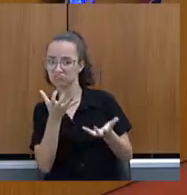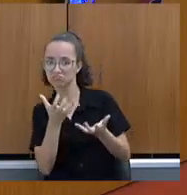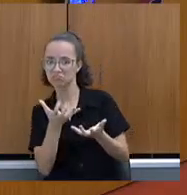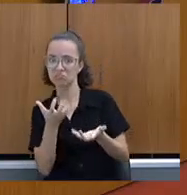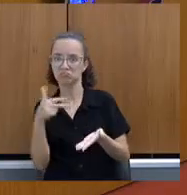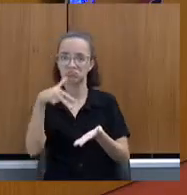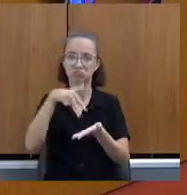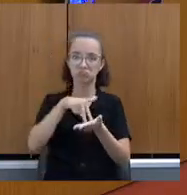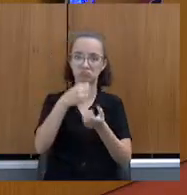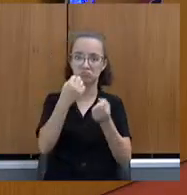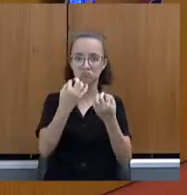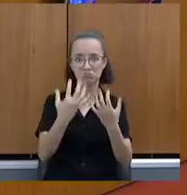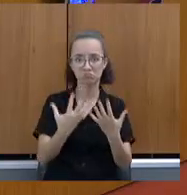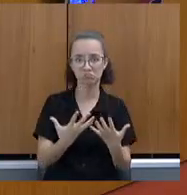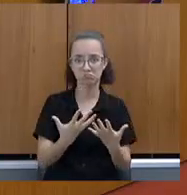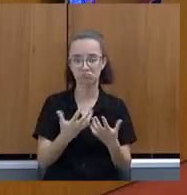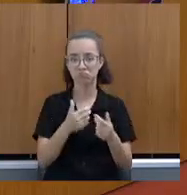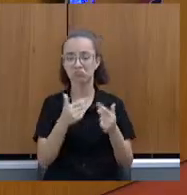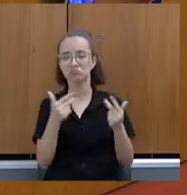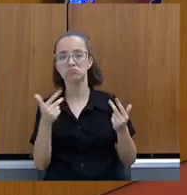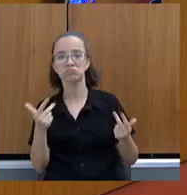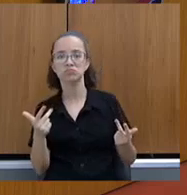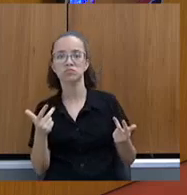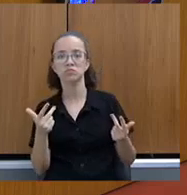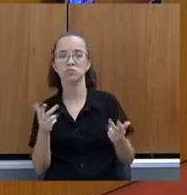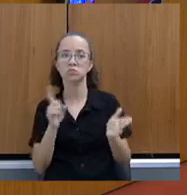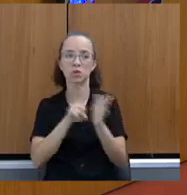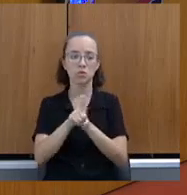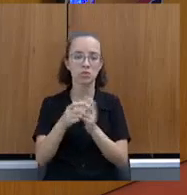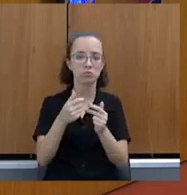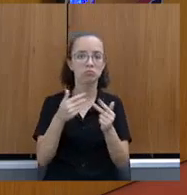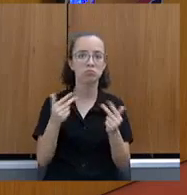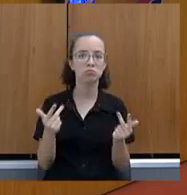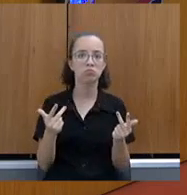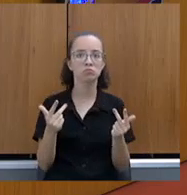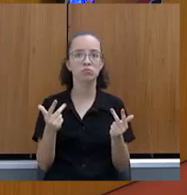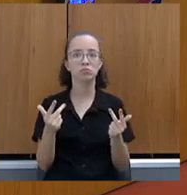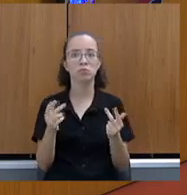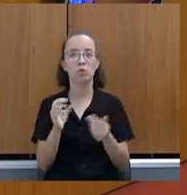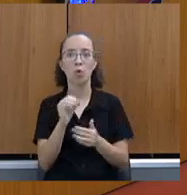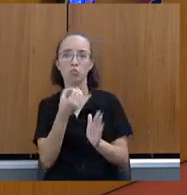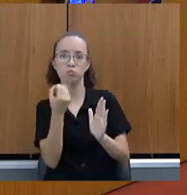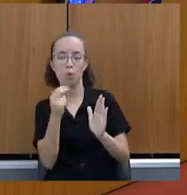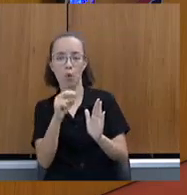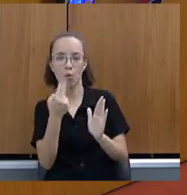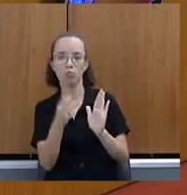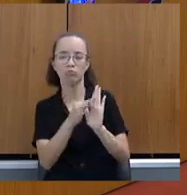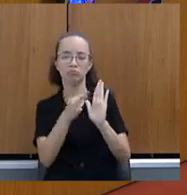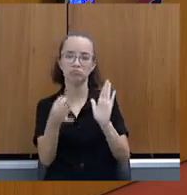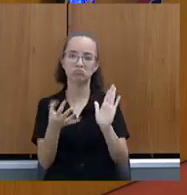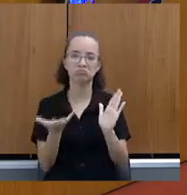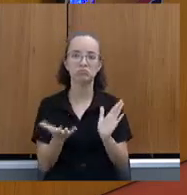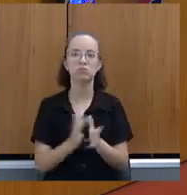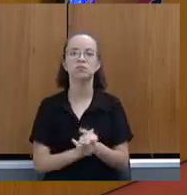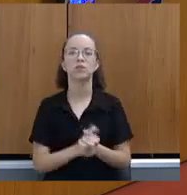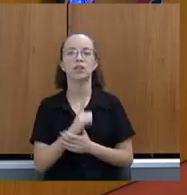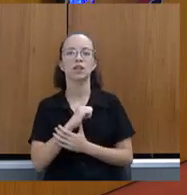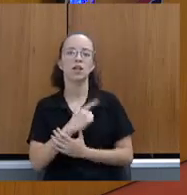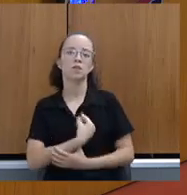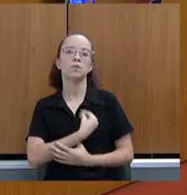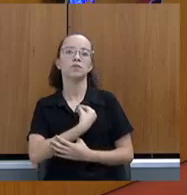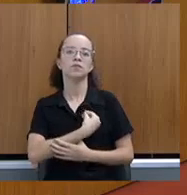uso da palavra direcionar alguma pergunta alguma indagação nós temos aí presente